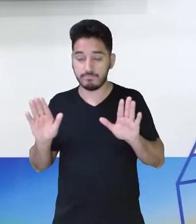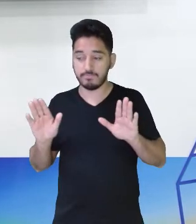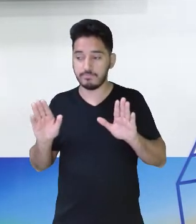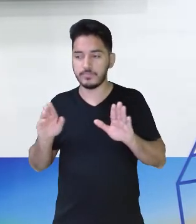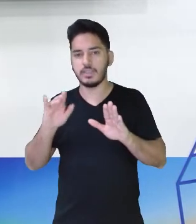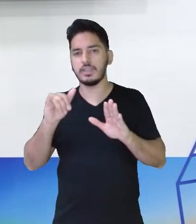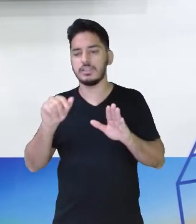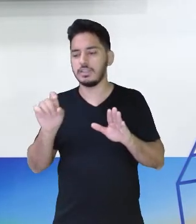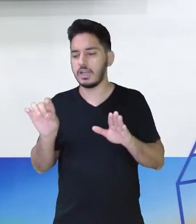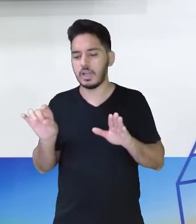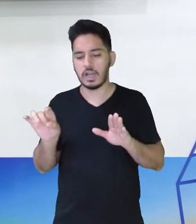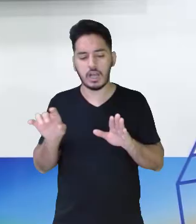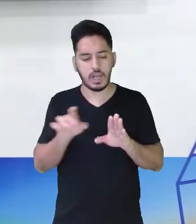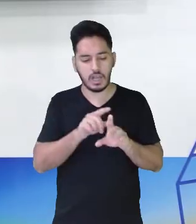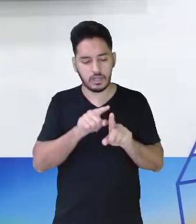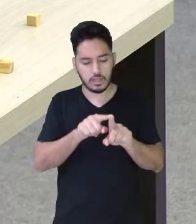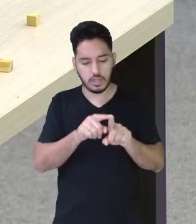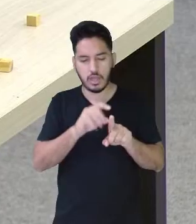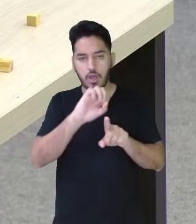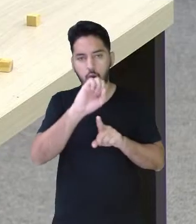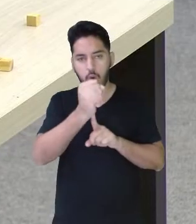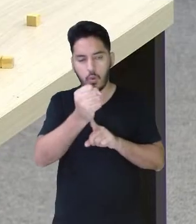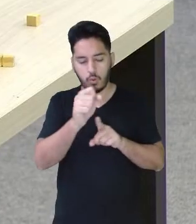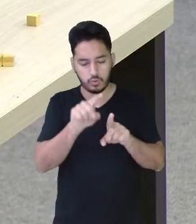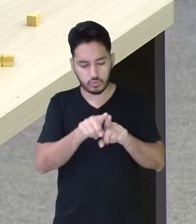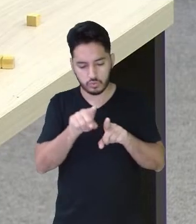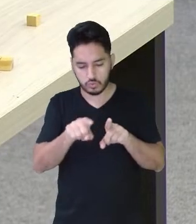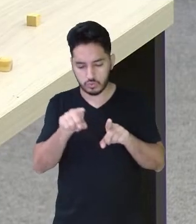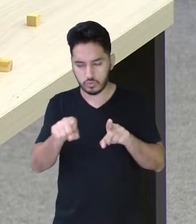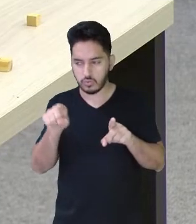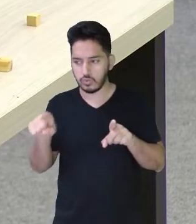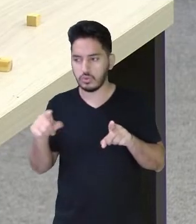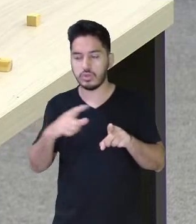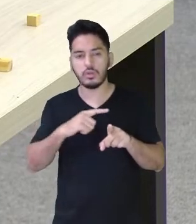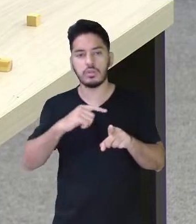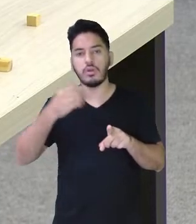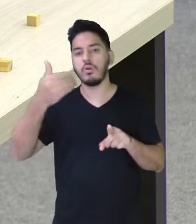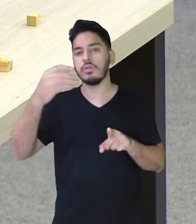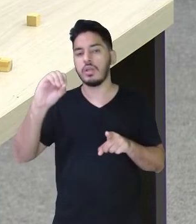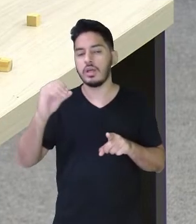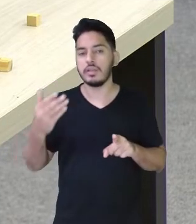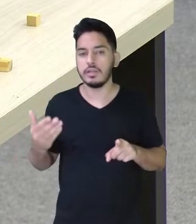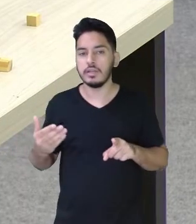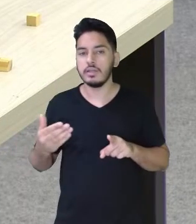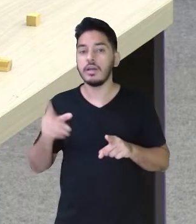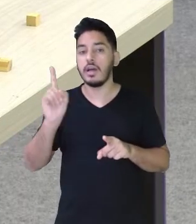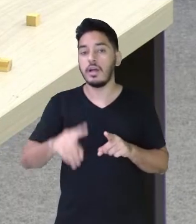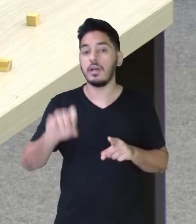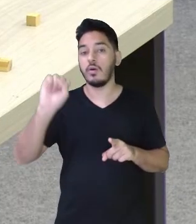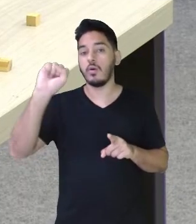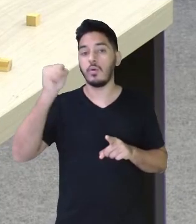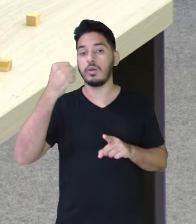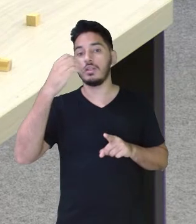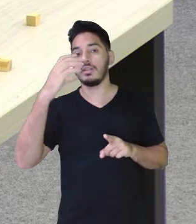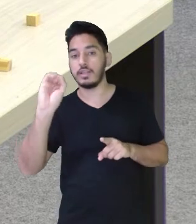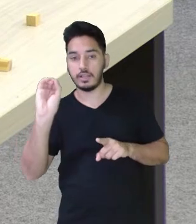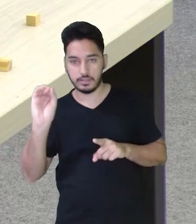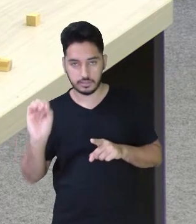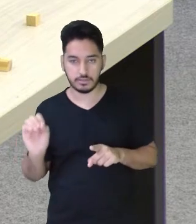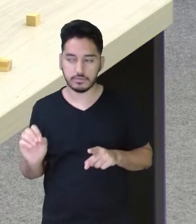Se cada palitinho vale 8 unidades, e eu tenho 10, 80